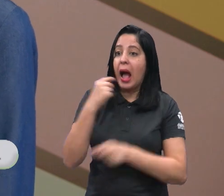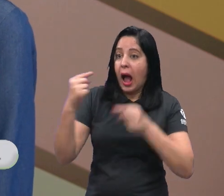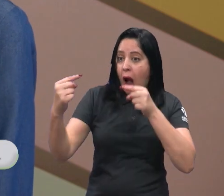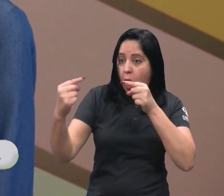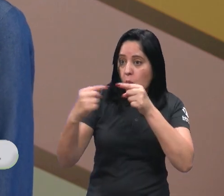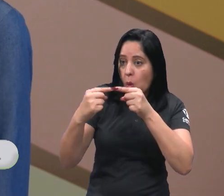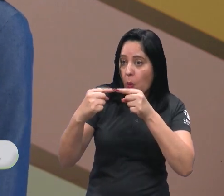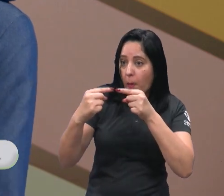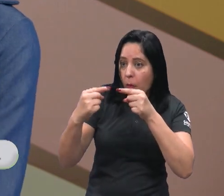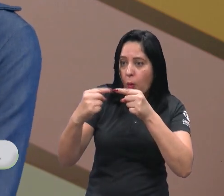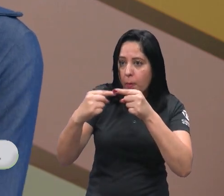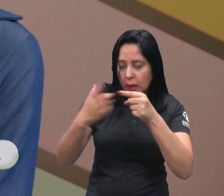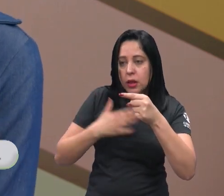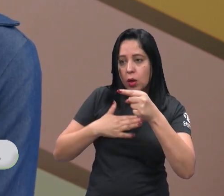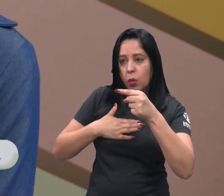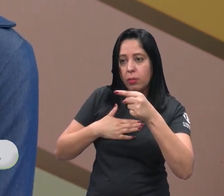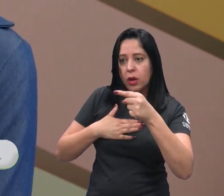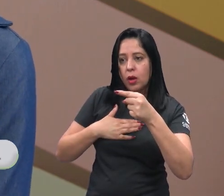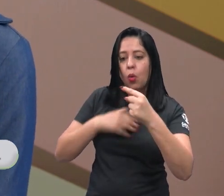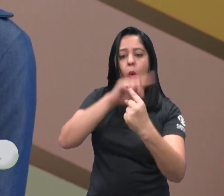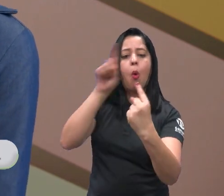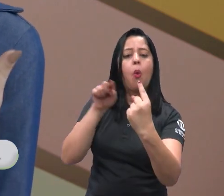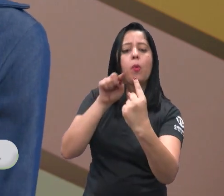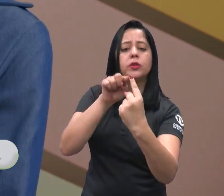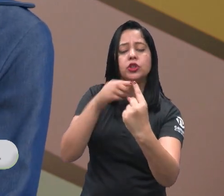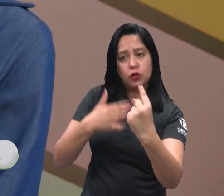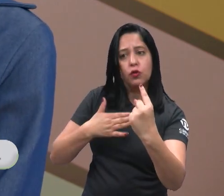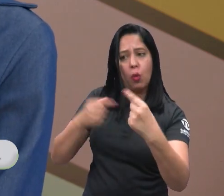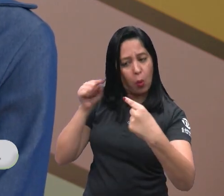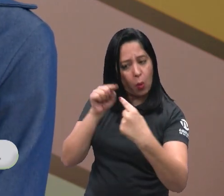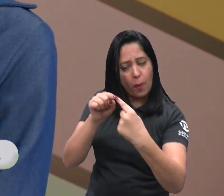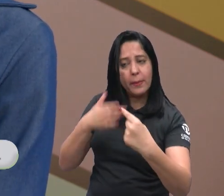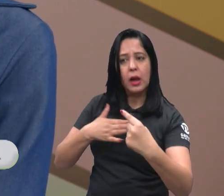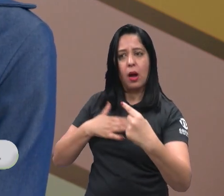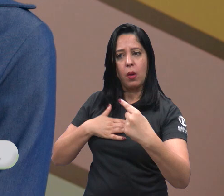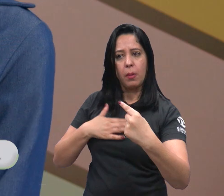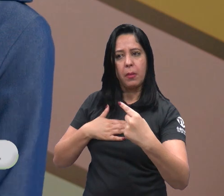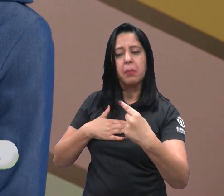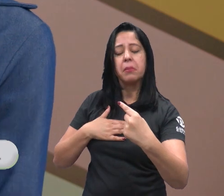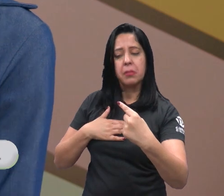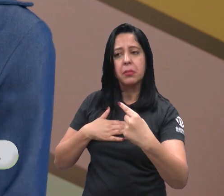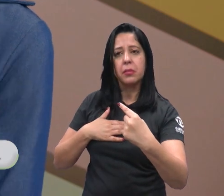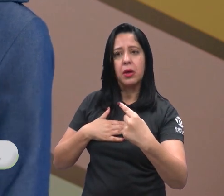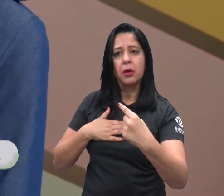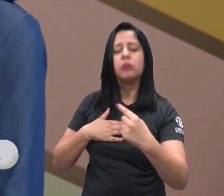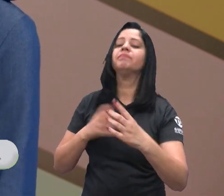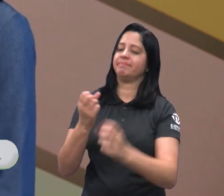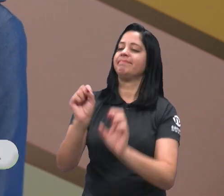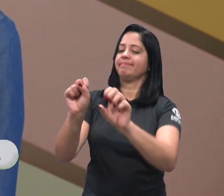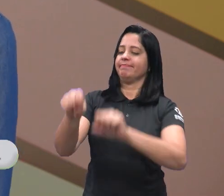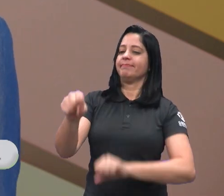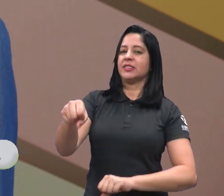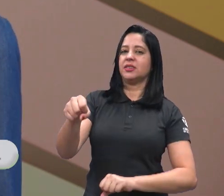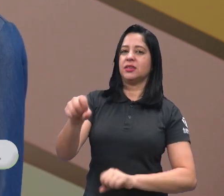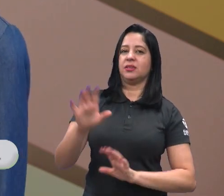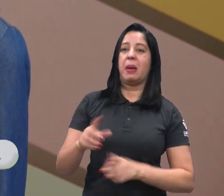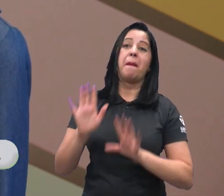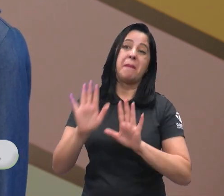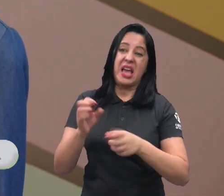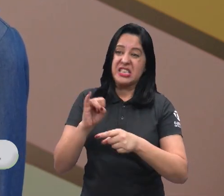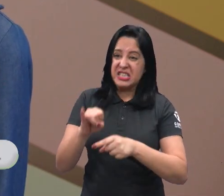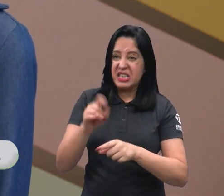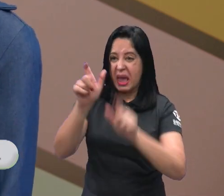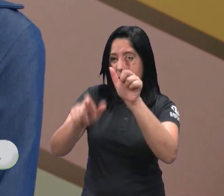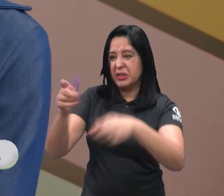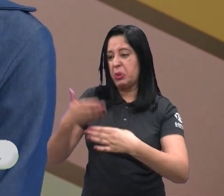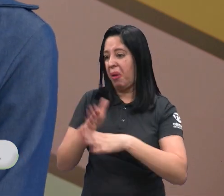minhas ideias com aquilo que está acontecendo. Porque se eu não sei, é aquilo, né, que a gente já falou, se você não sabe quem você é, qualquer coisa